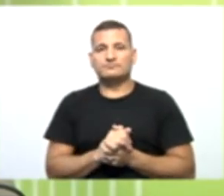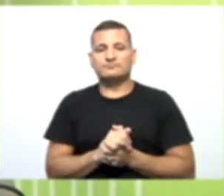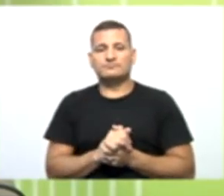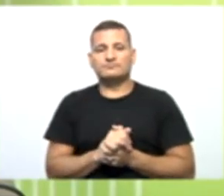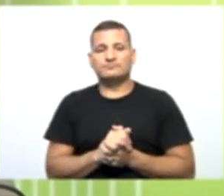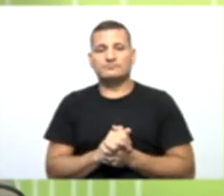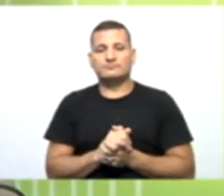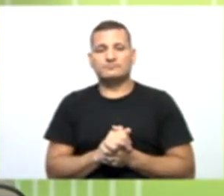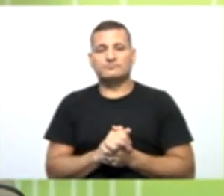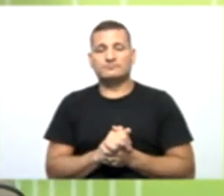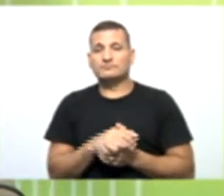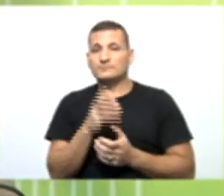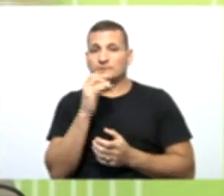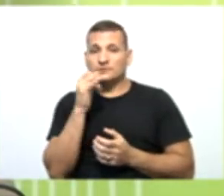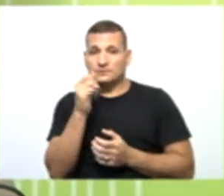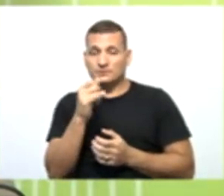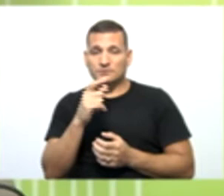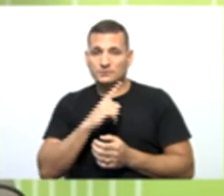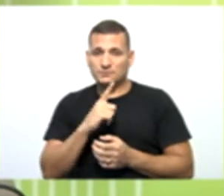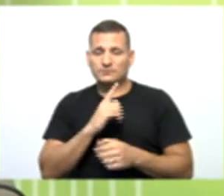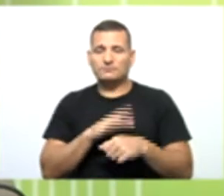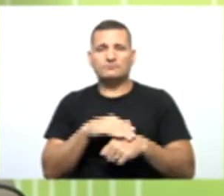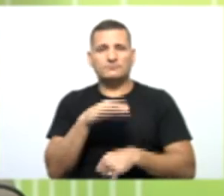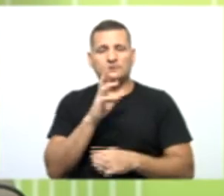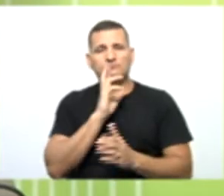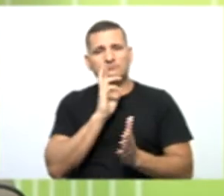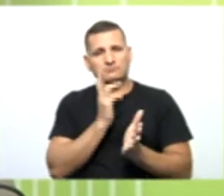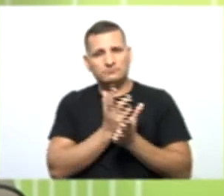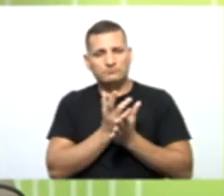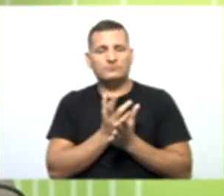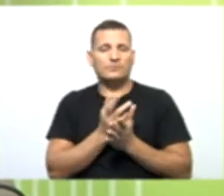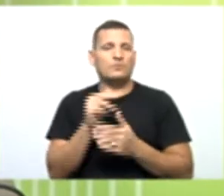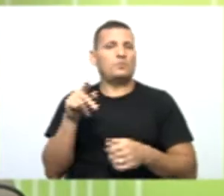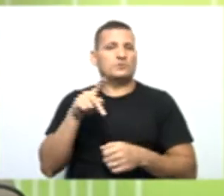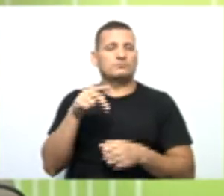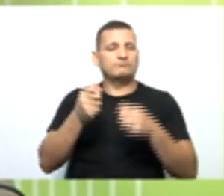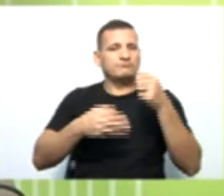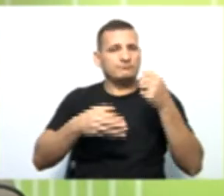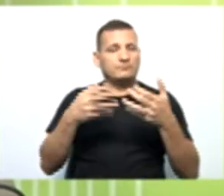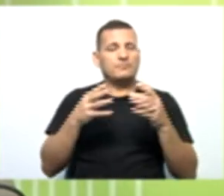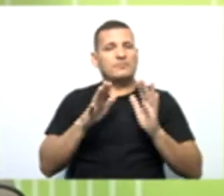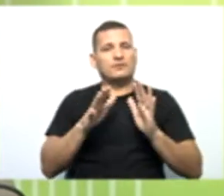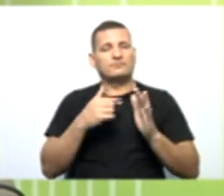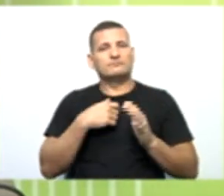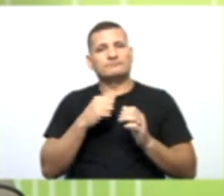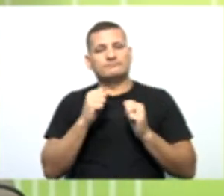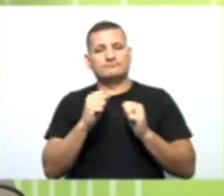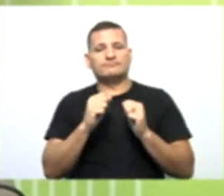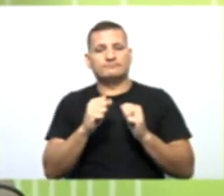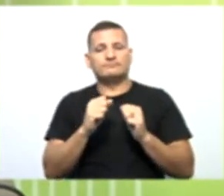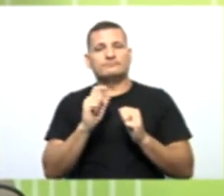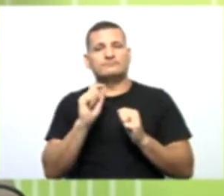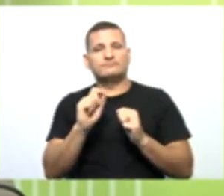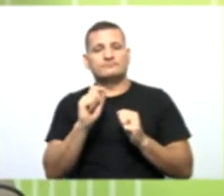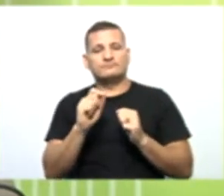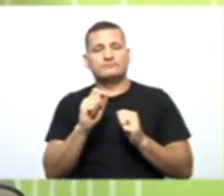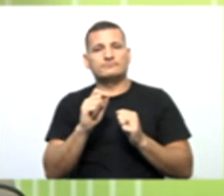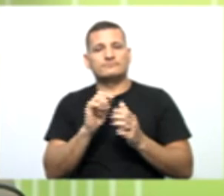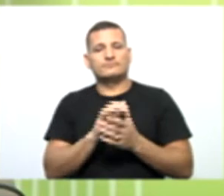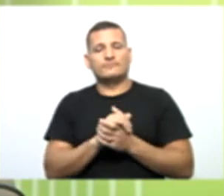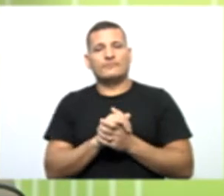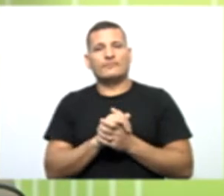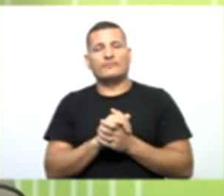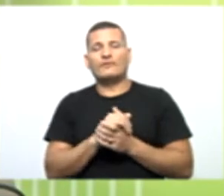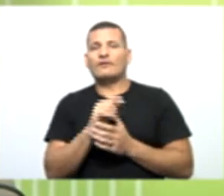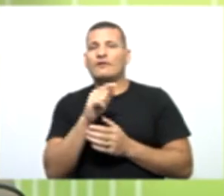bacana. Se houverem mais, o professor vai falando, mas aí então eu já posso passar qual que foi essa ideia, a